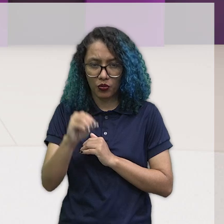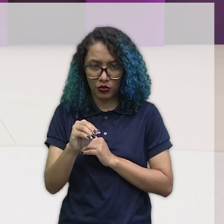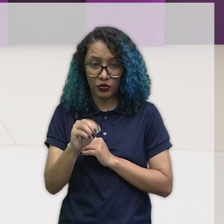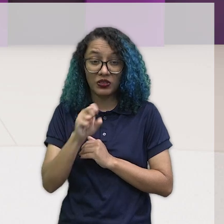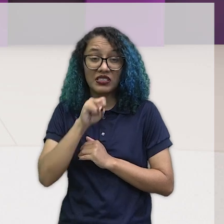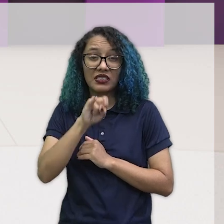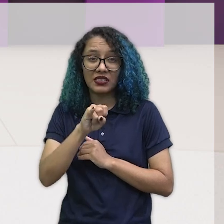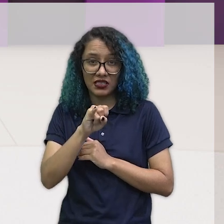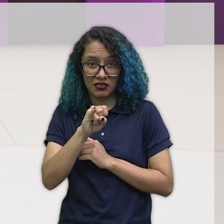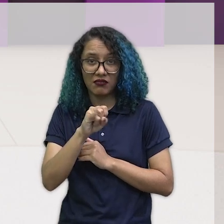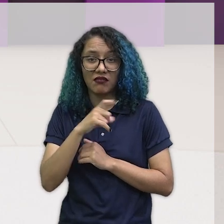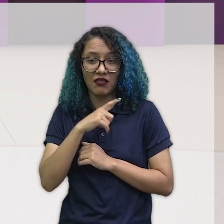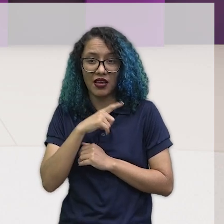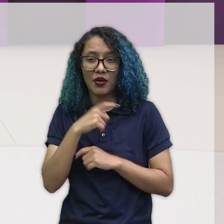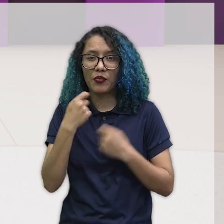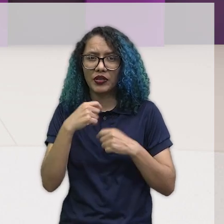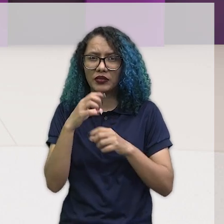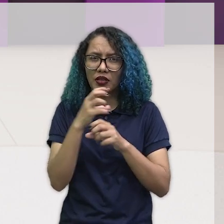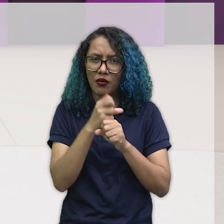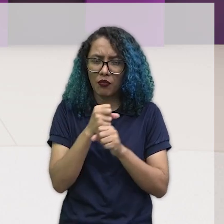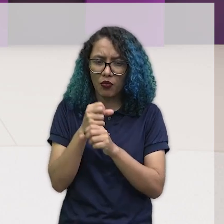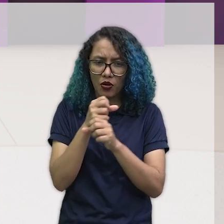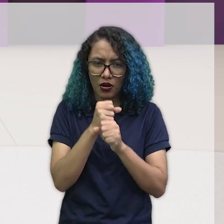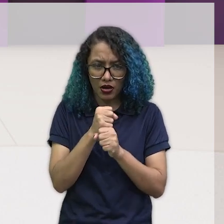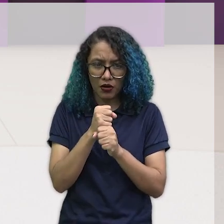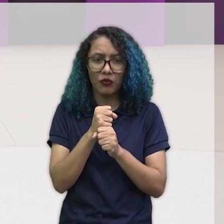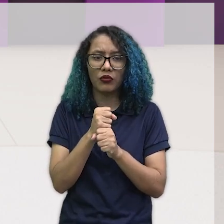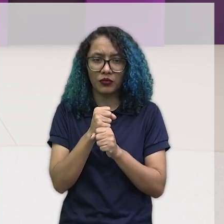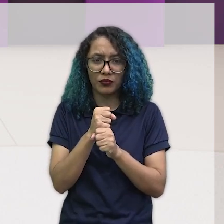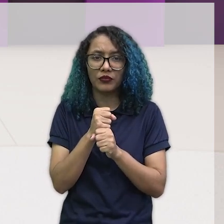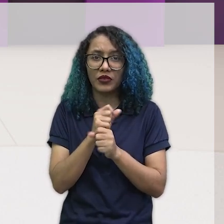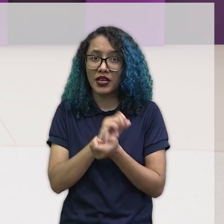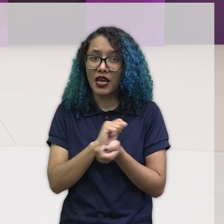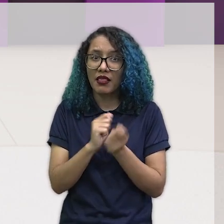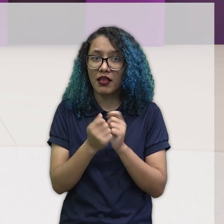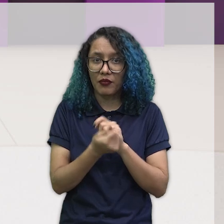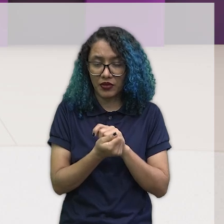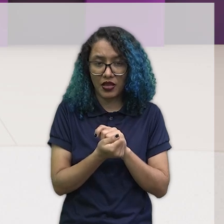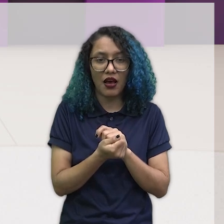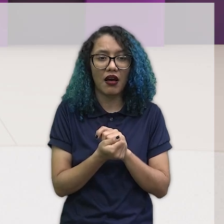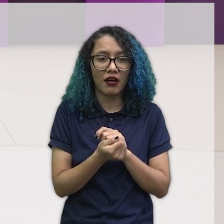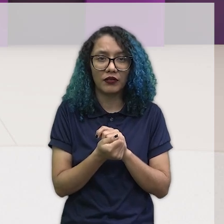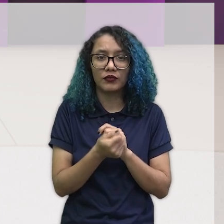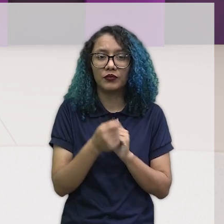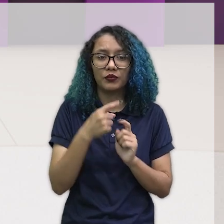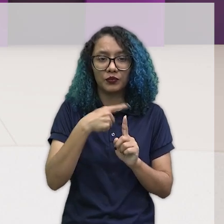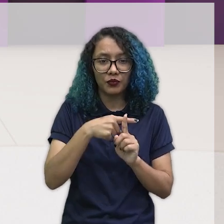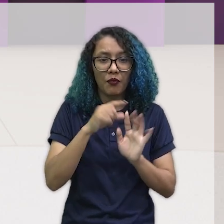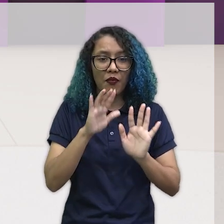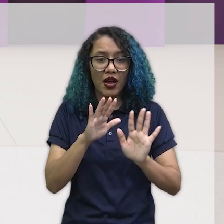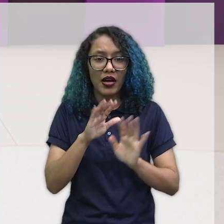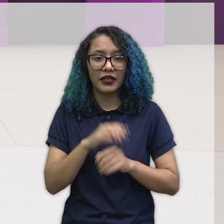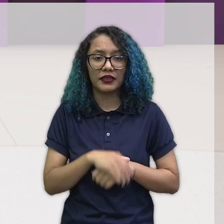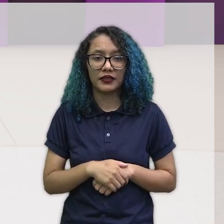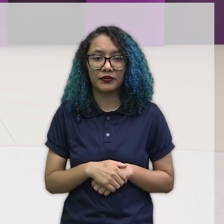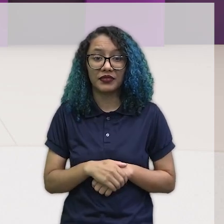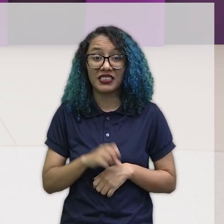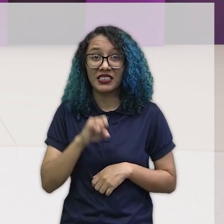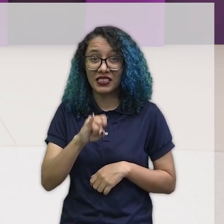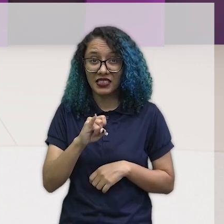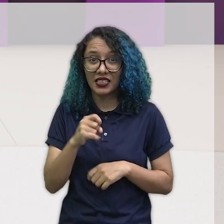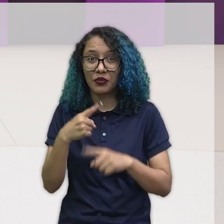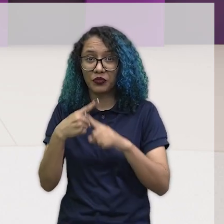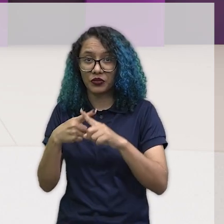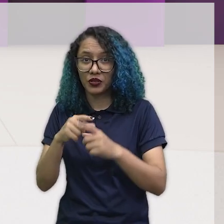pode desenvolvê-lo e torná-lo ali no logaritmo da soma, mas você tem que perceber que quando você sai do logaritmo do